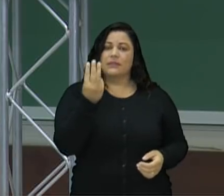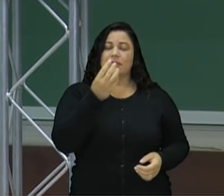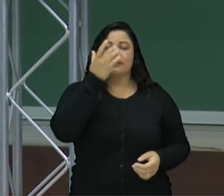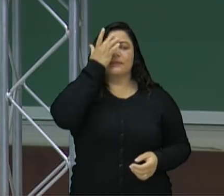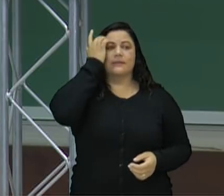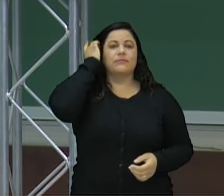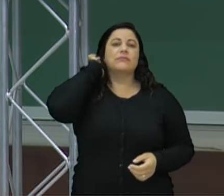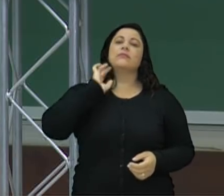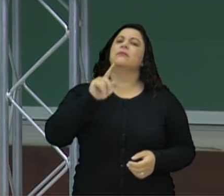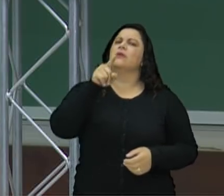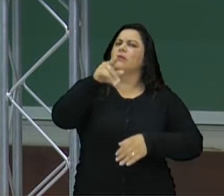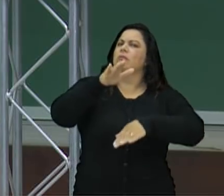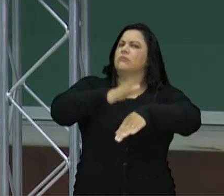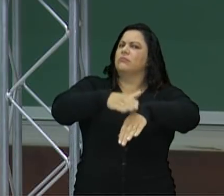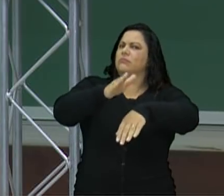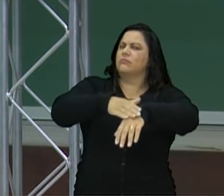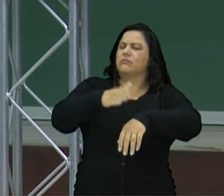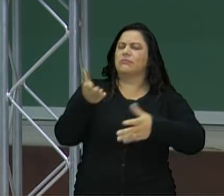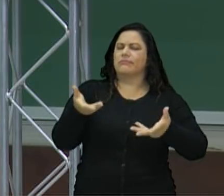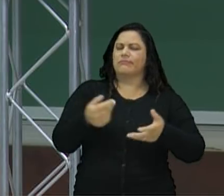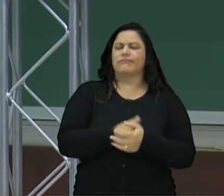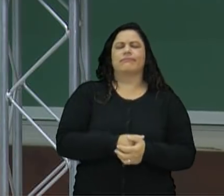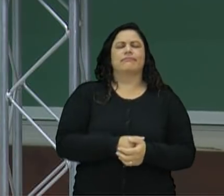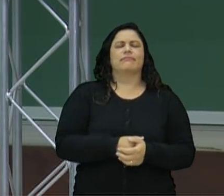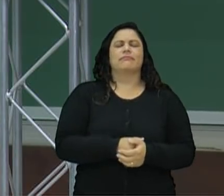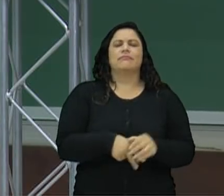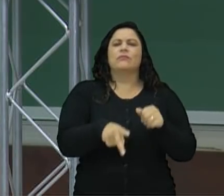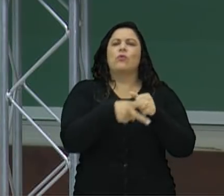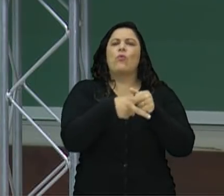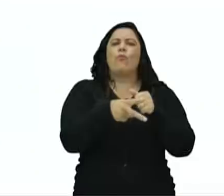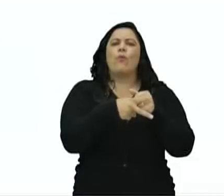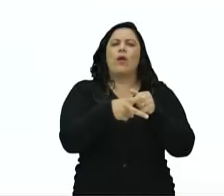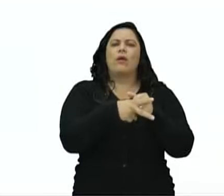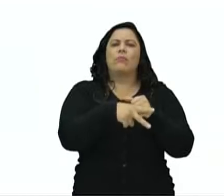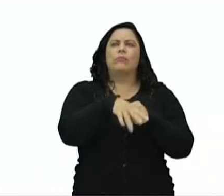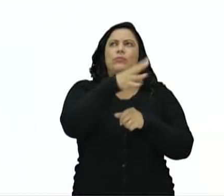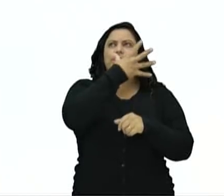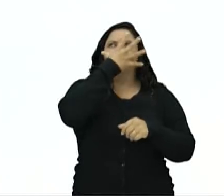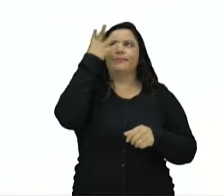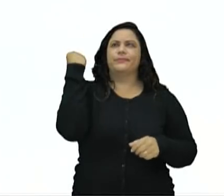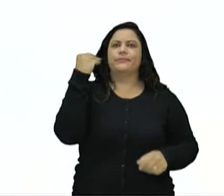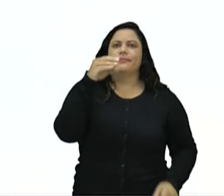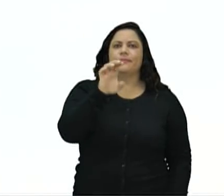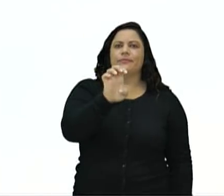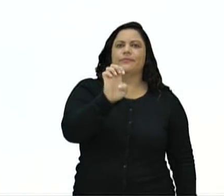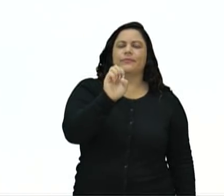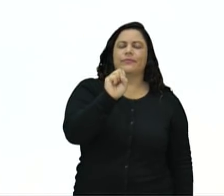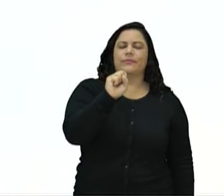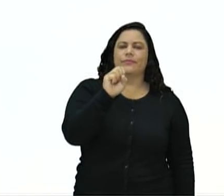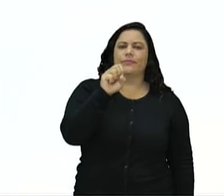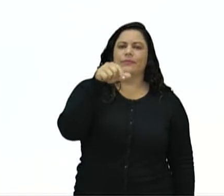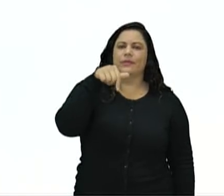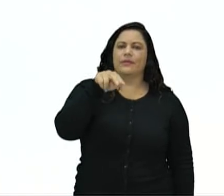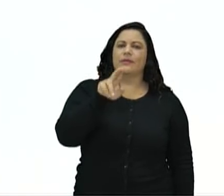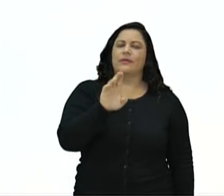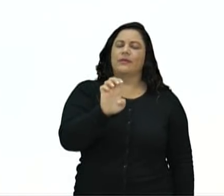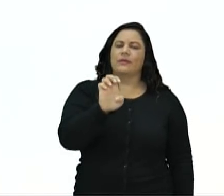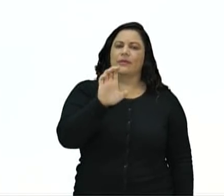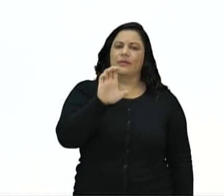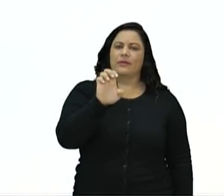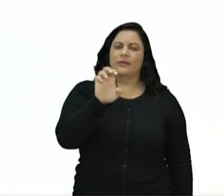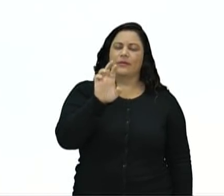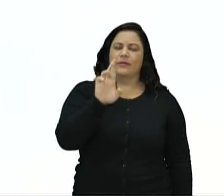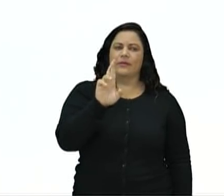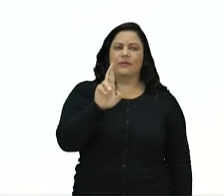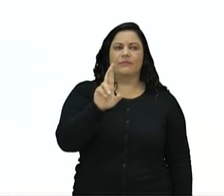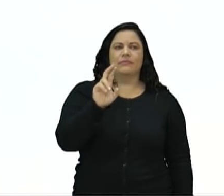Agora é a sua vez de conjugar o verbo esquecer-se como verbo transitivo indireto. Vale o mesmo